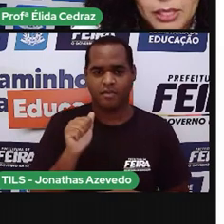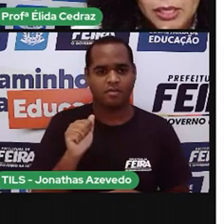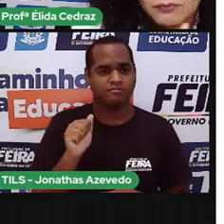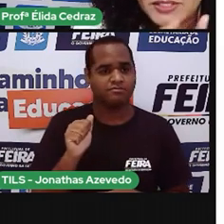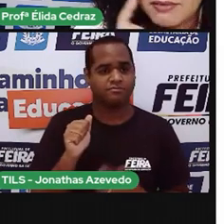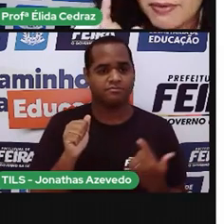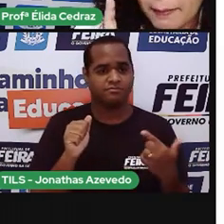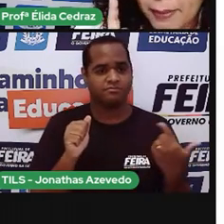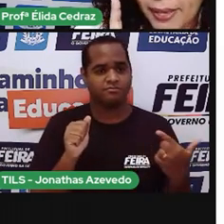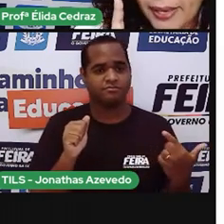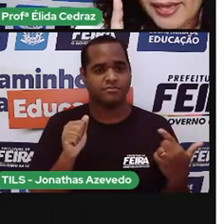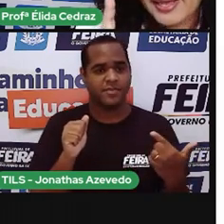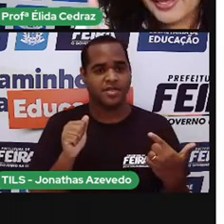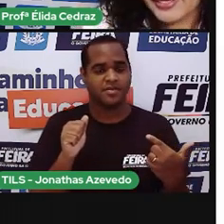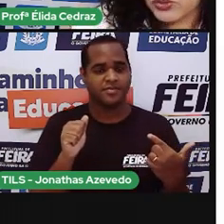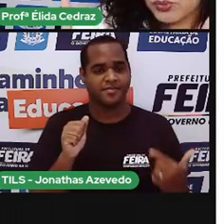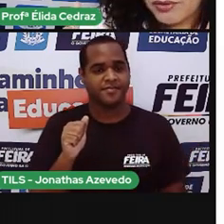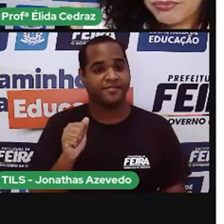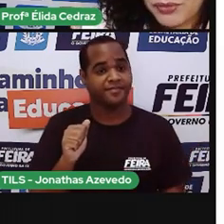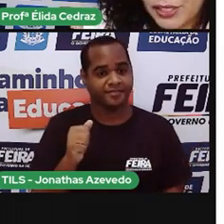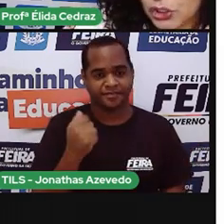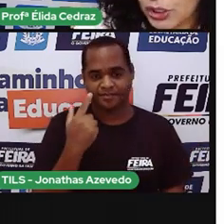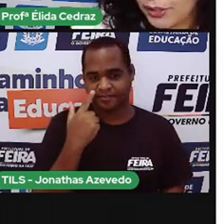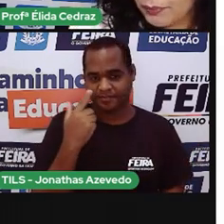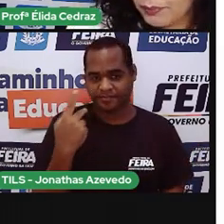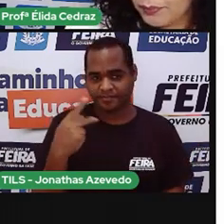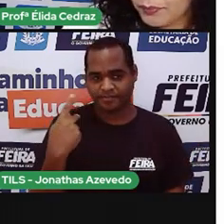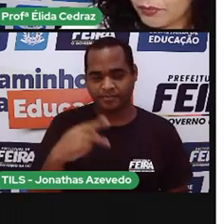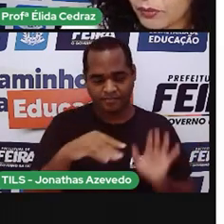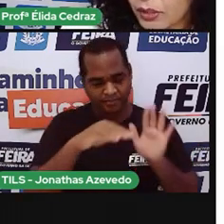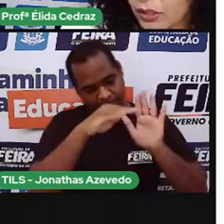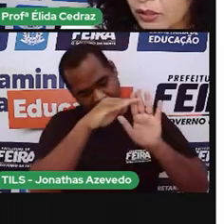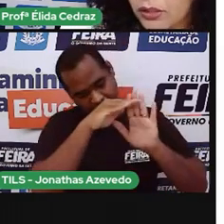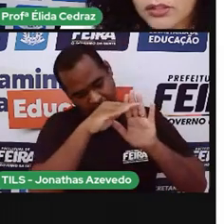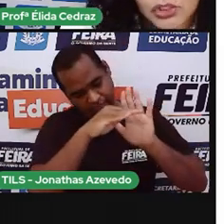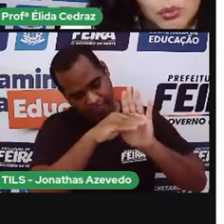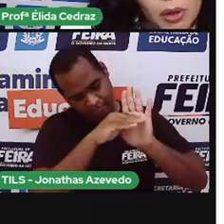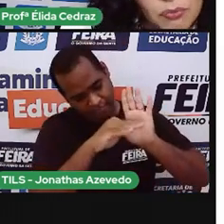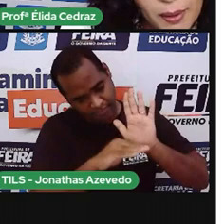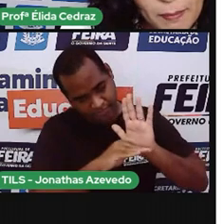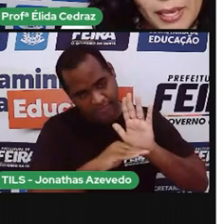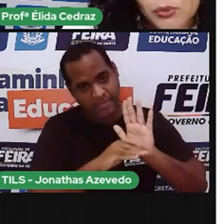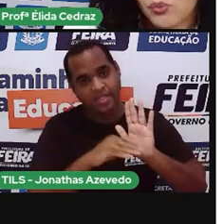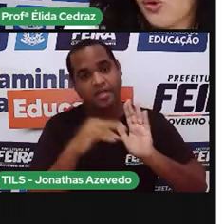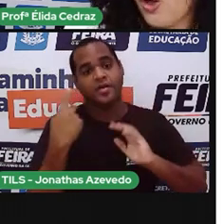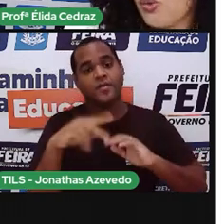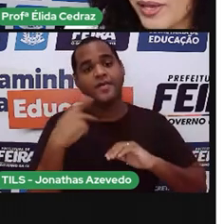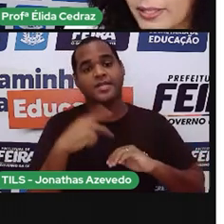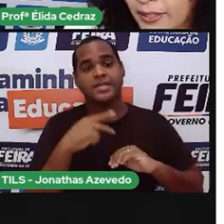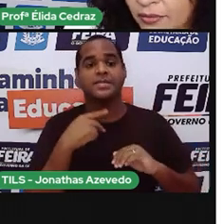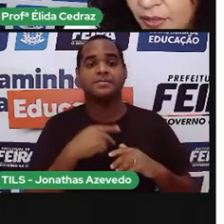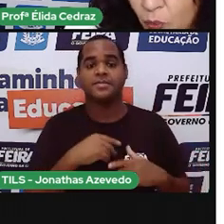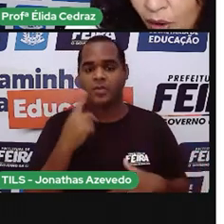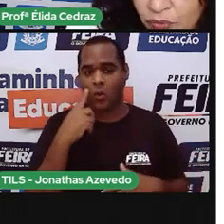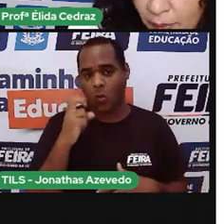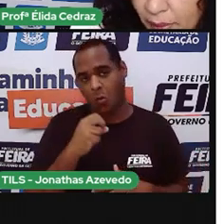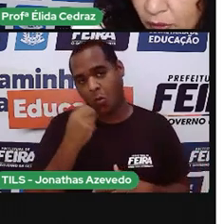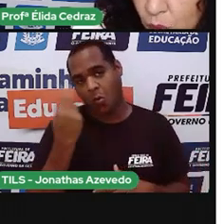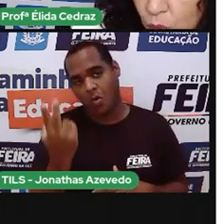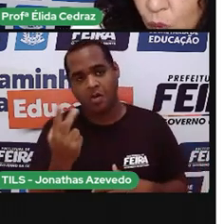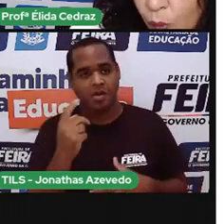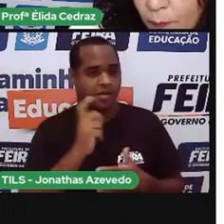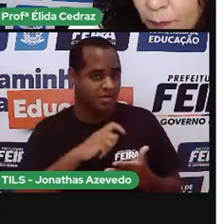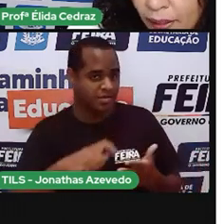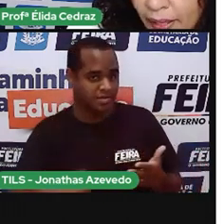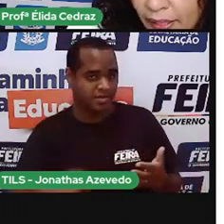A. Você vai pegar a sua ficha do alfabeto ou escrever o